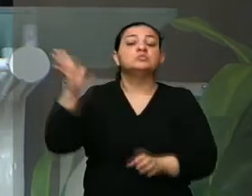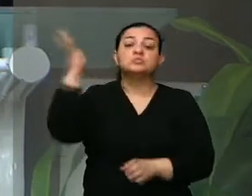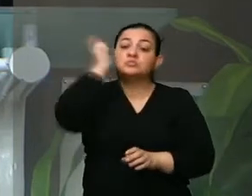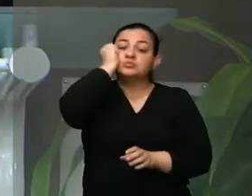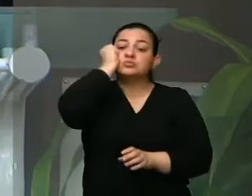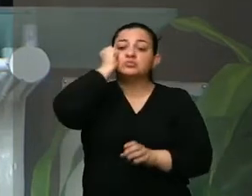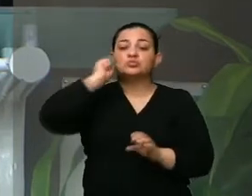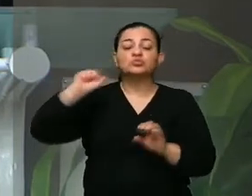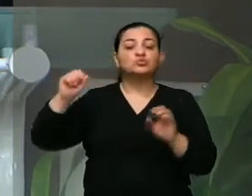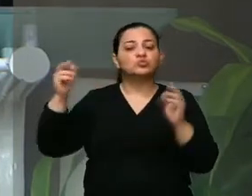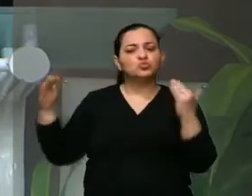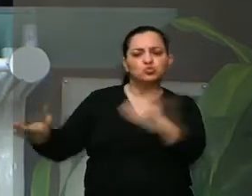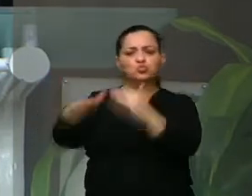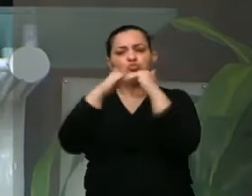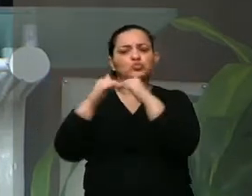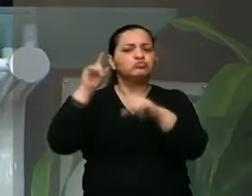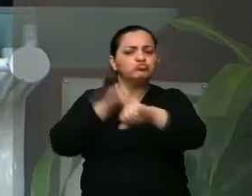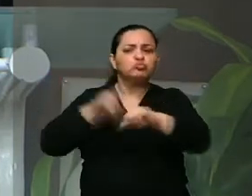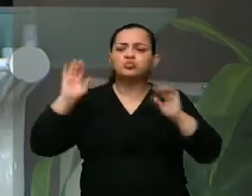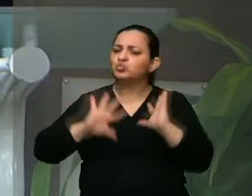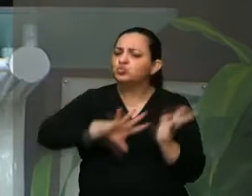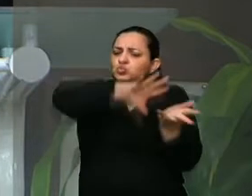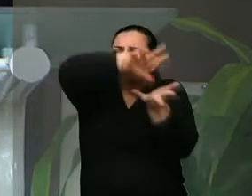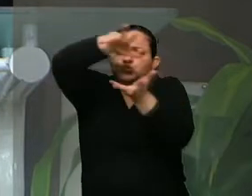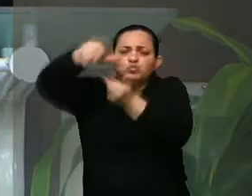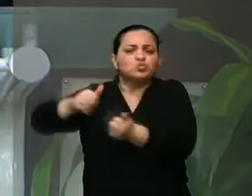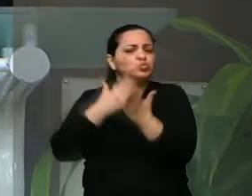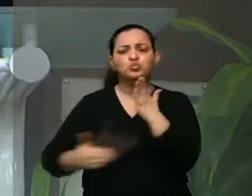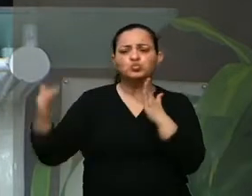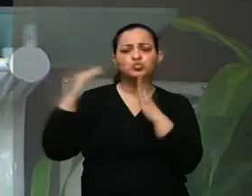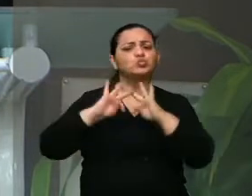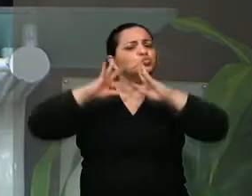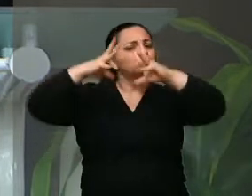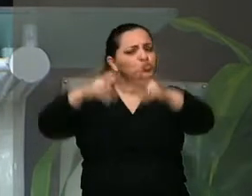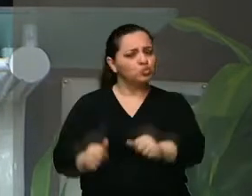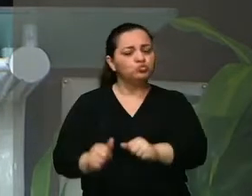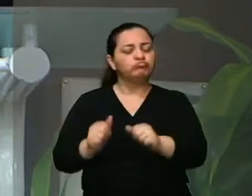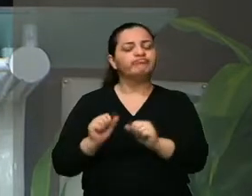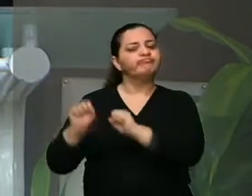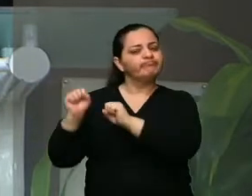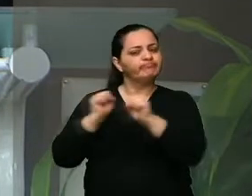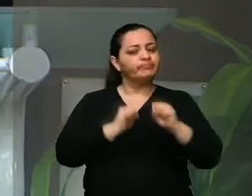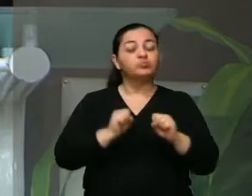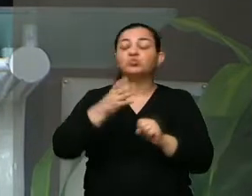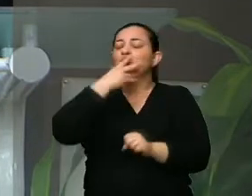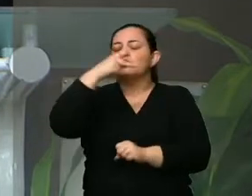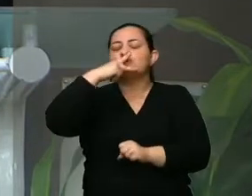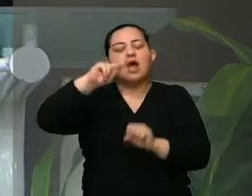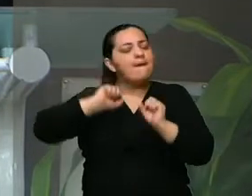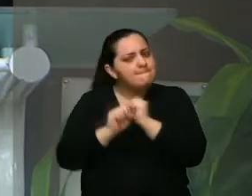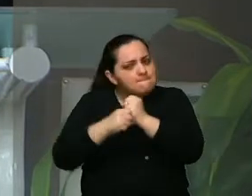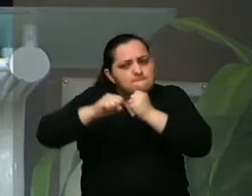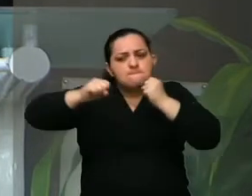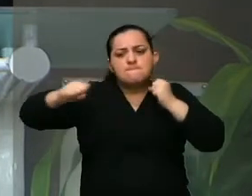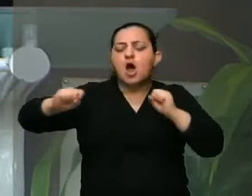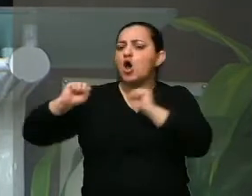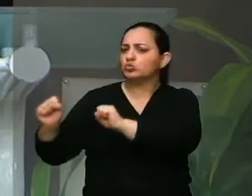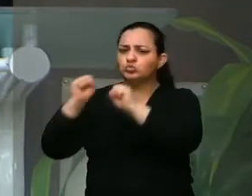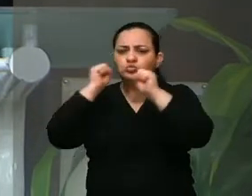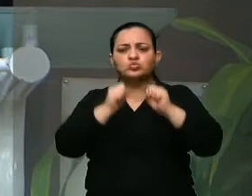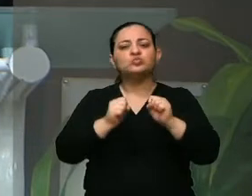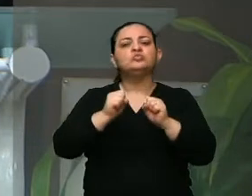no mesmo instante sobre toda a noiva e o profeta de será tão grande e esse poder